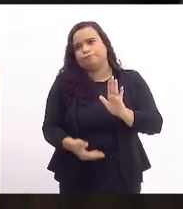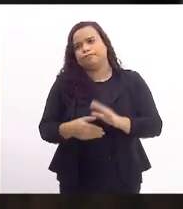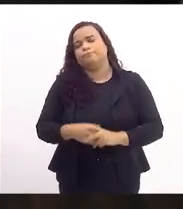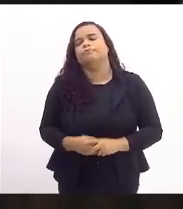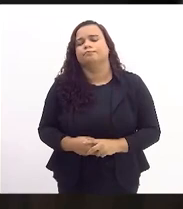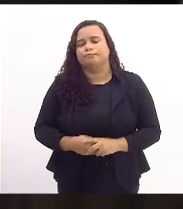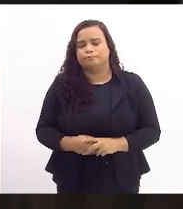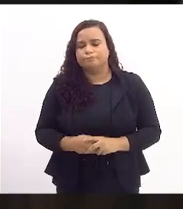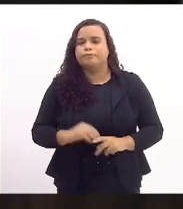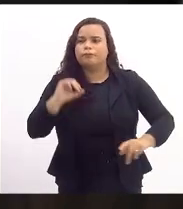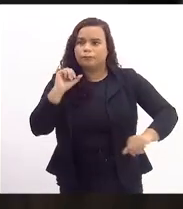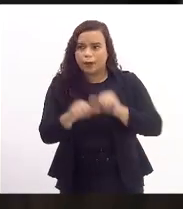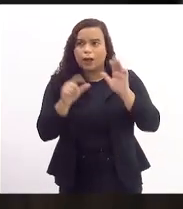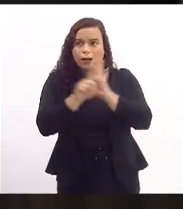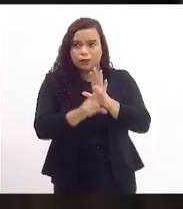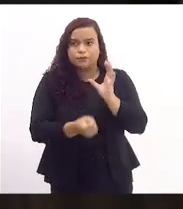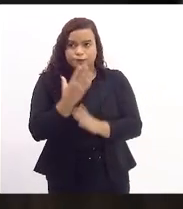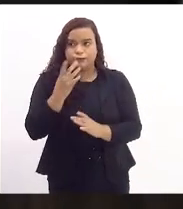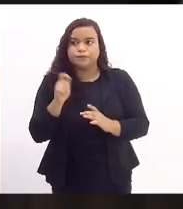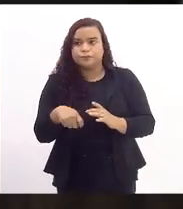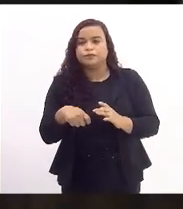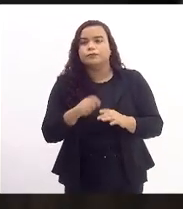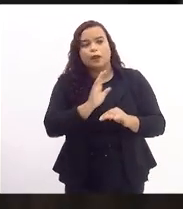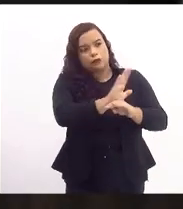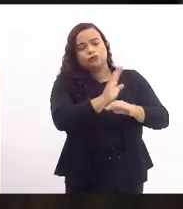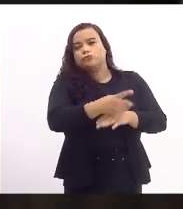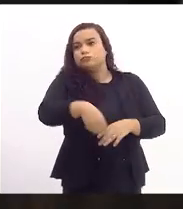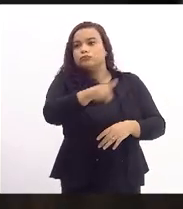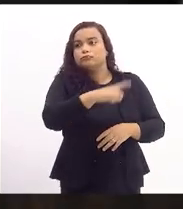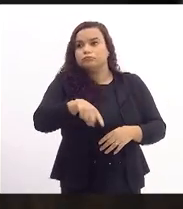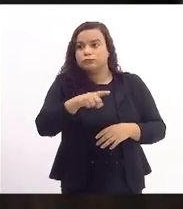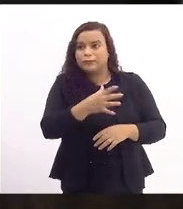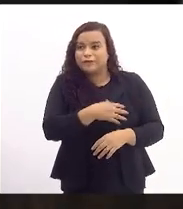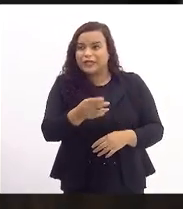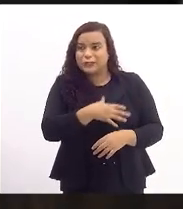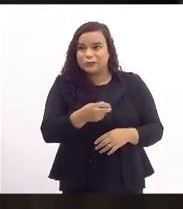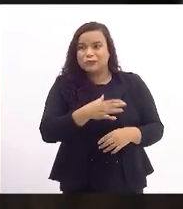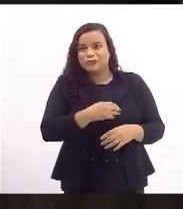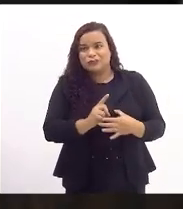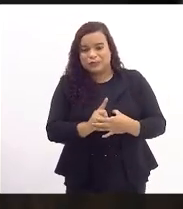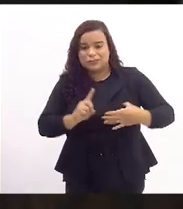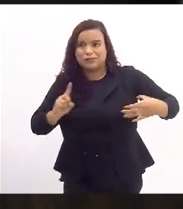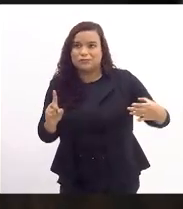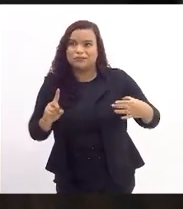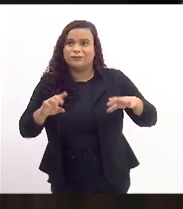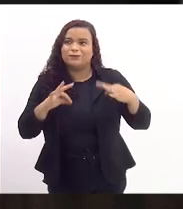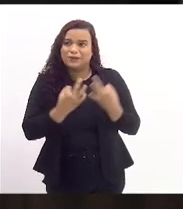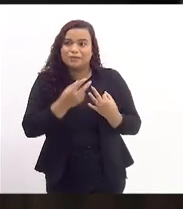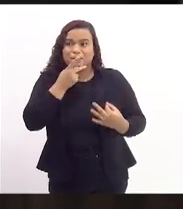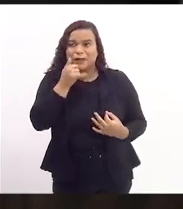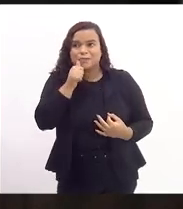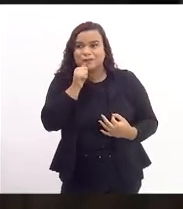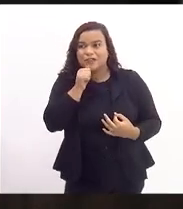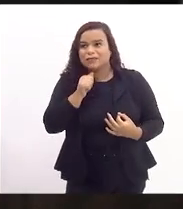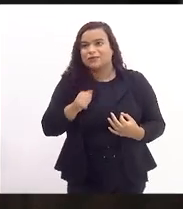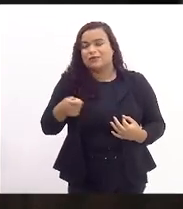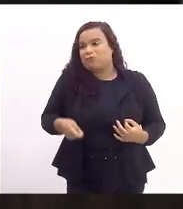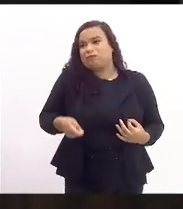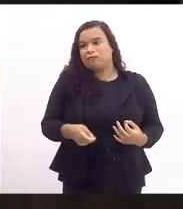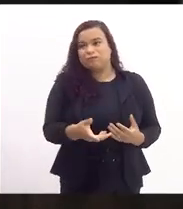possa transformá-lo em lei e reparar essas filhos que foram apartados dos Pais